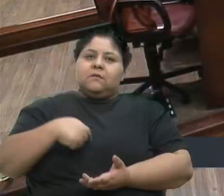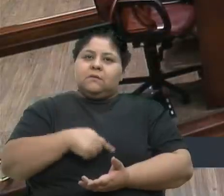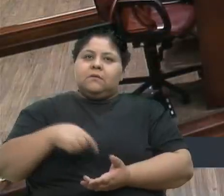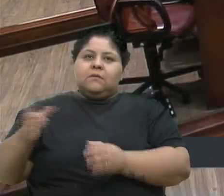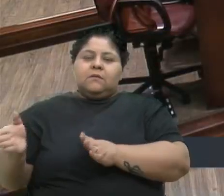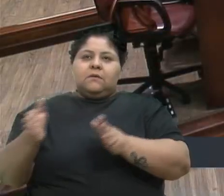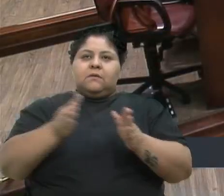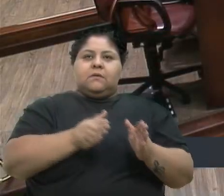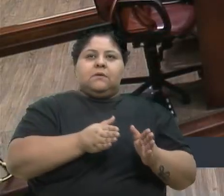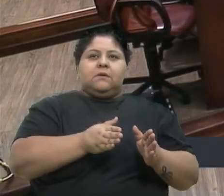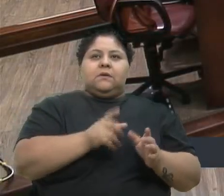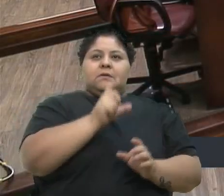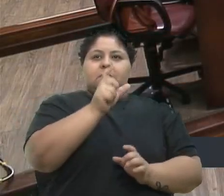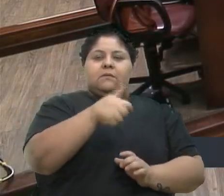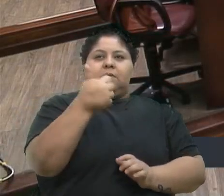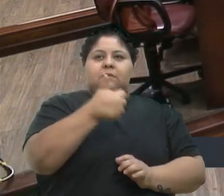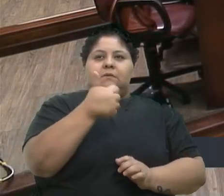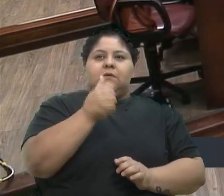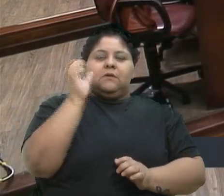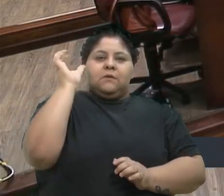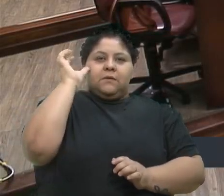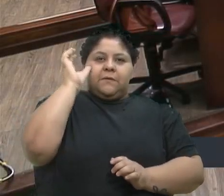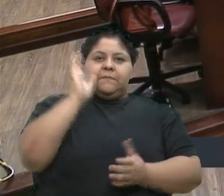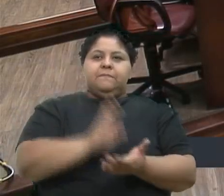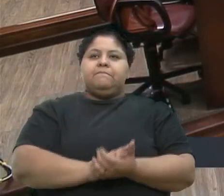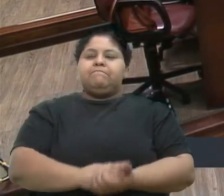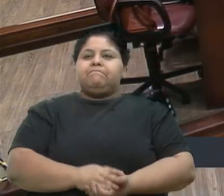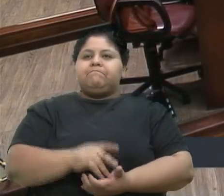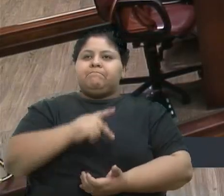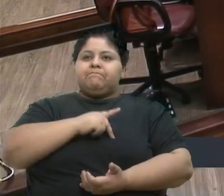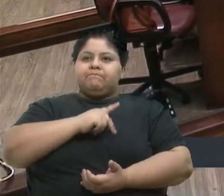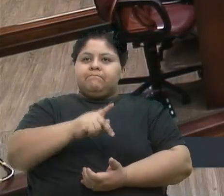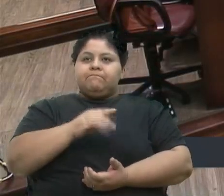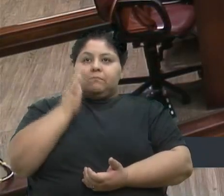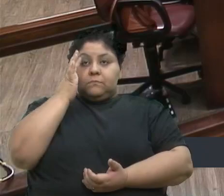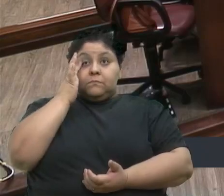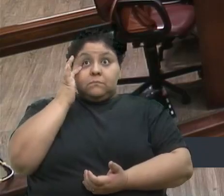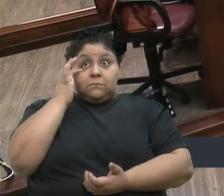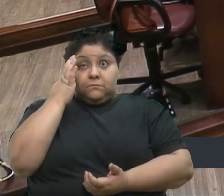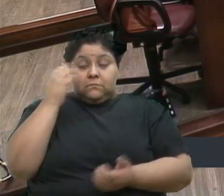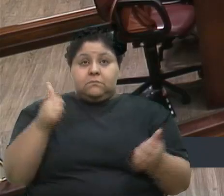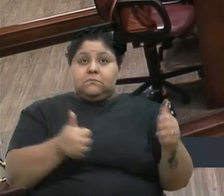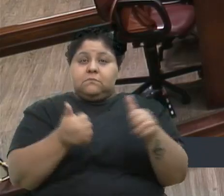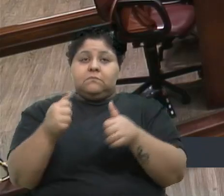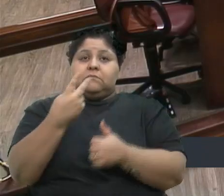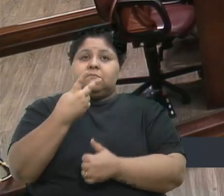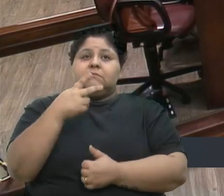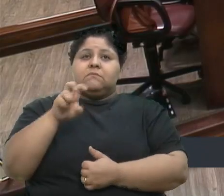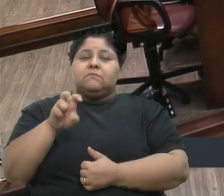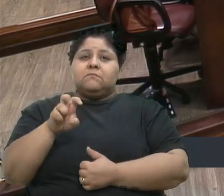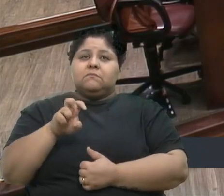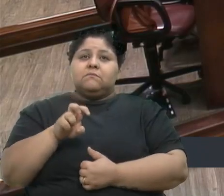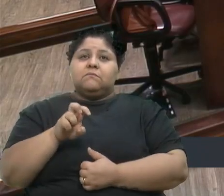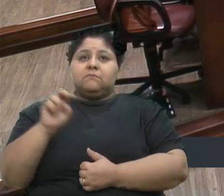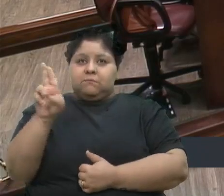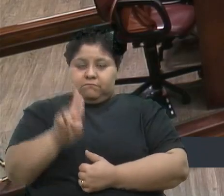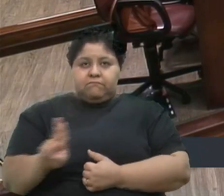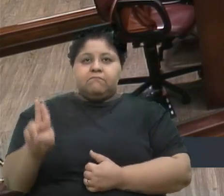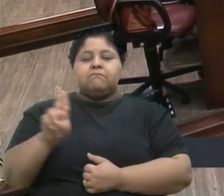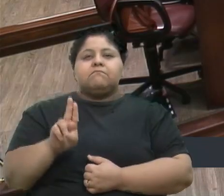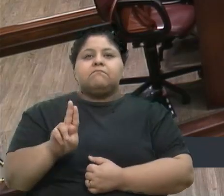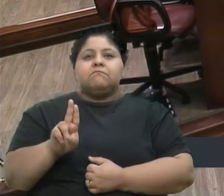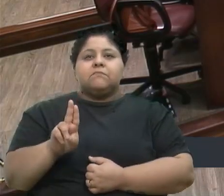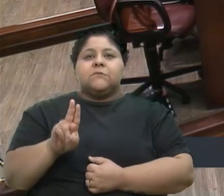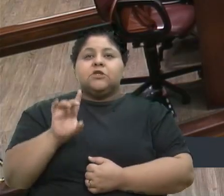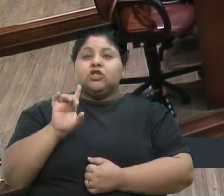Pelo vice, Cadori. Senhor presidente, caros colegas, na qualidade de quem foi 25 anos professor da universidade, eu